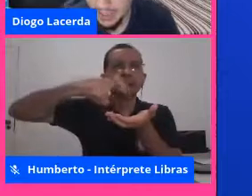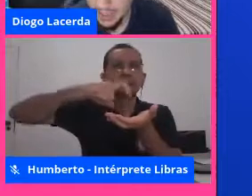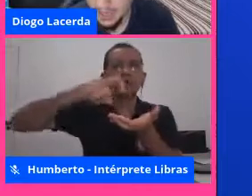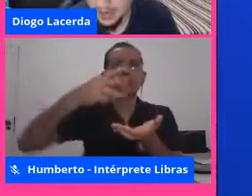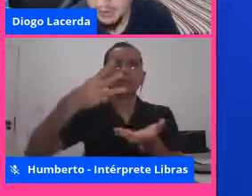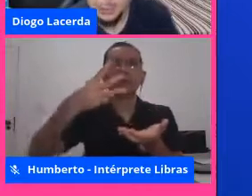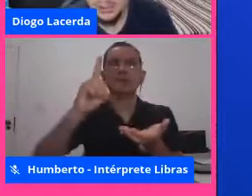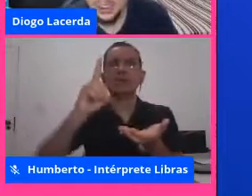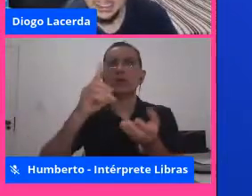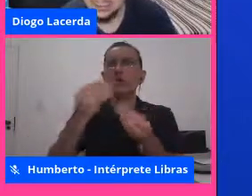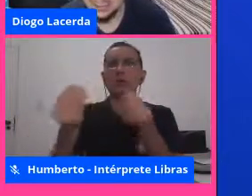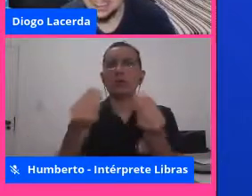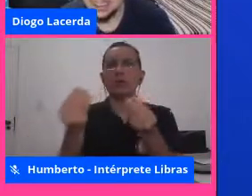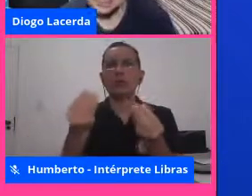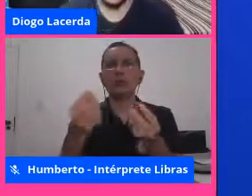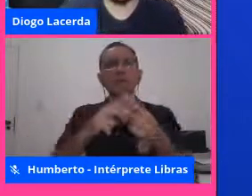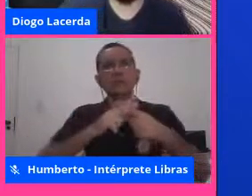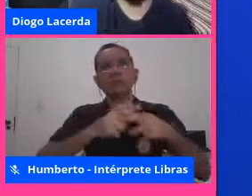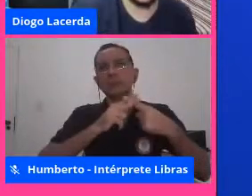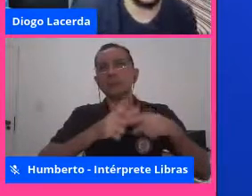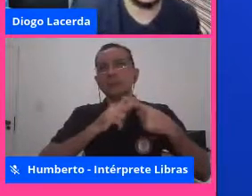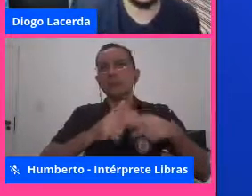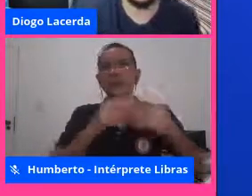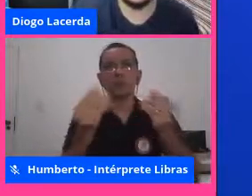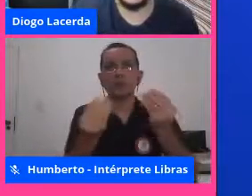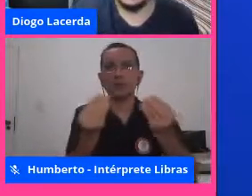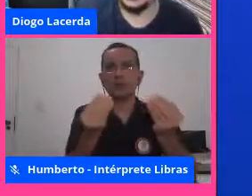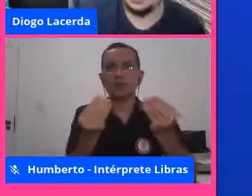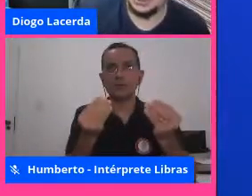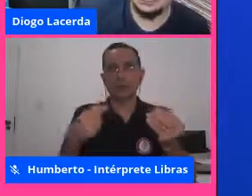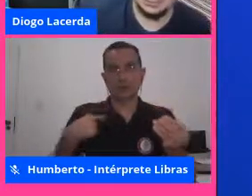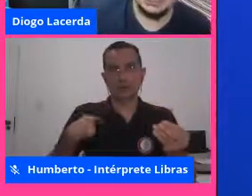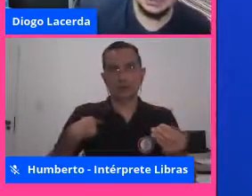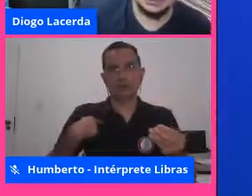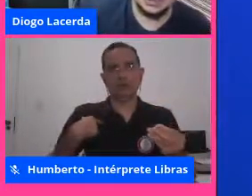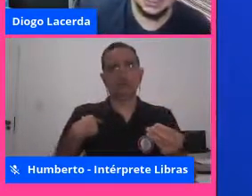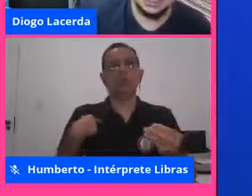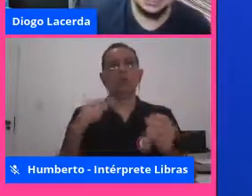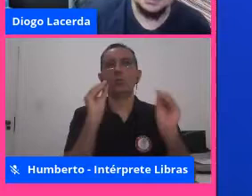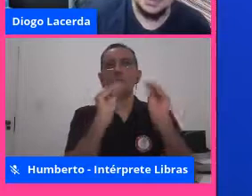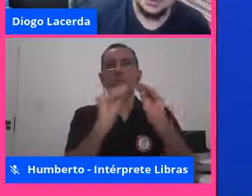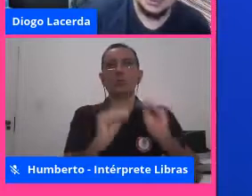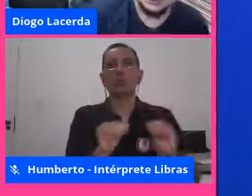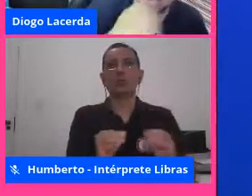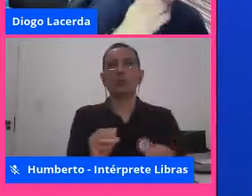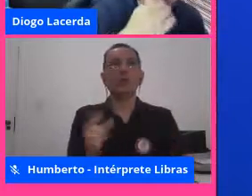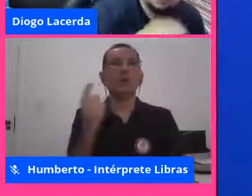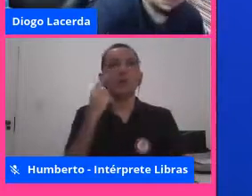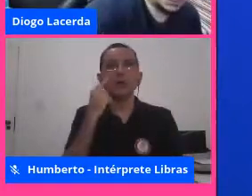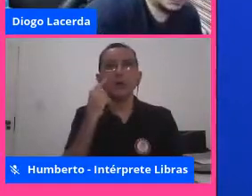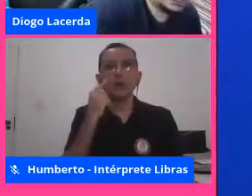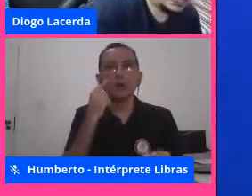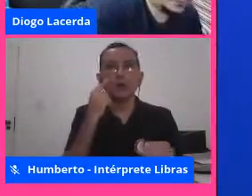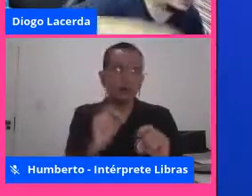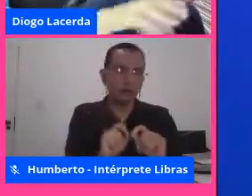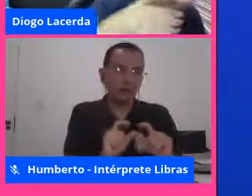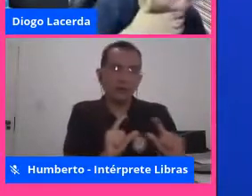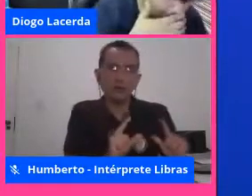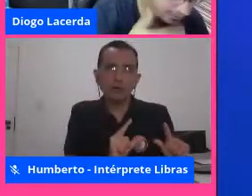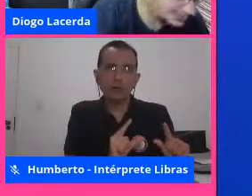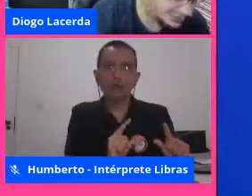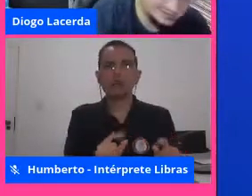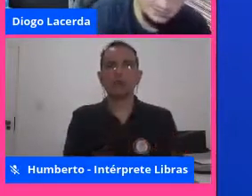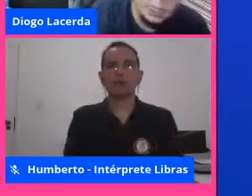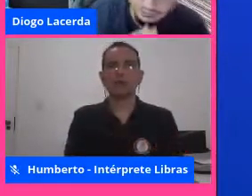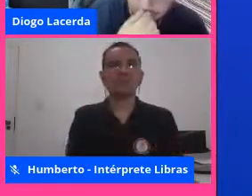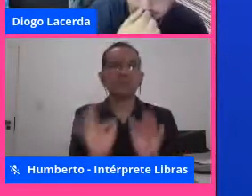impressão? Eu coloquei nesse parâmetro, você pode ver aqui no canto da tua tela, são esses principais parâmetros, são bem simples,